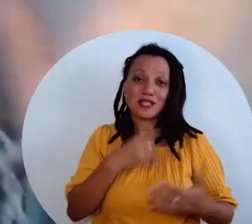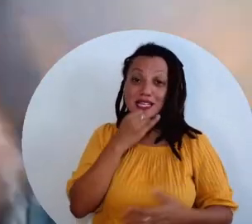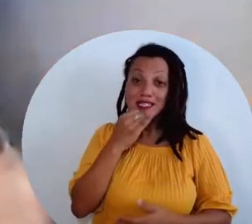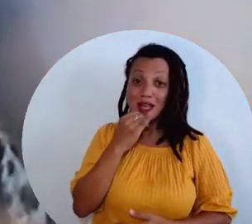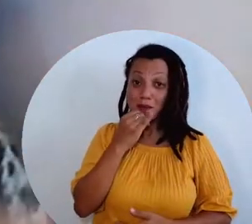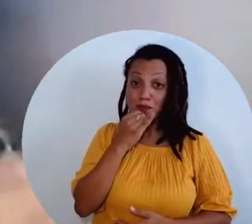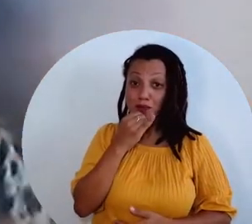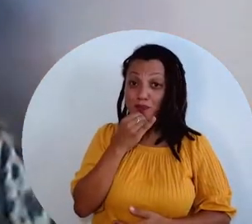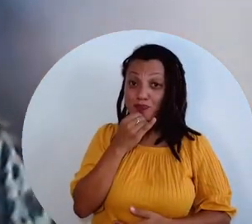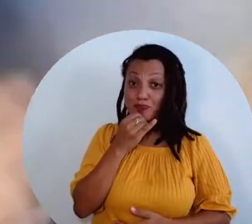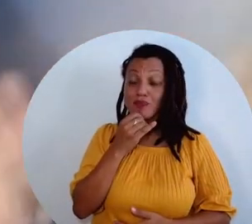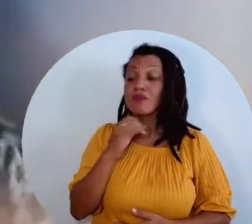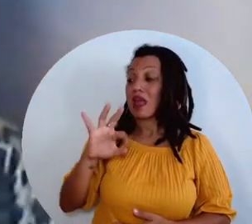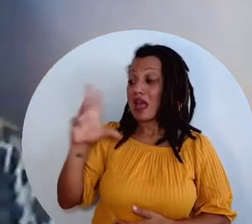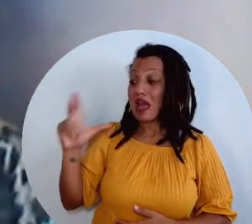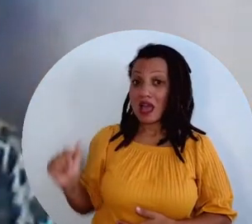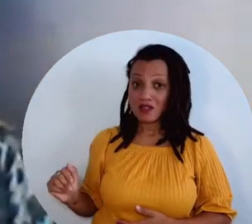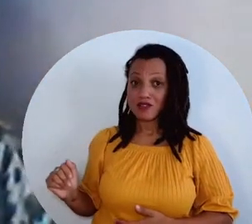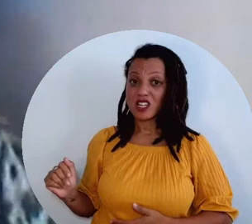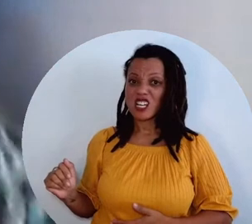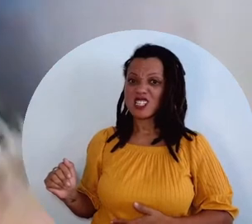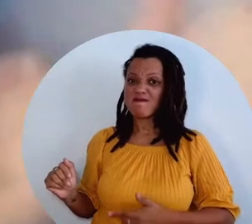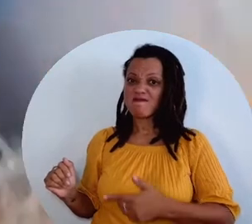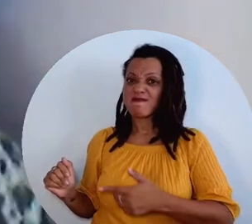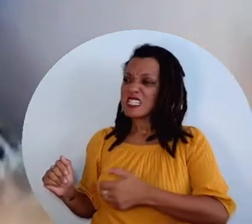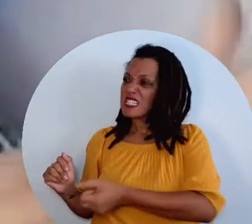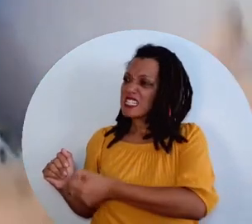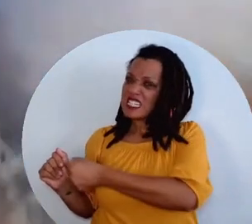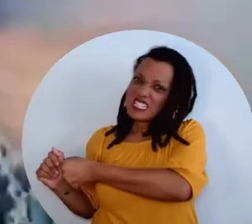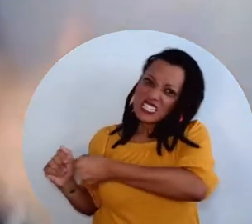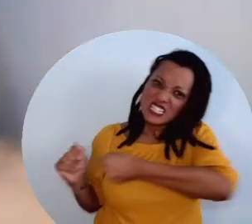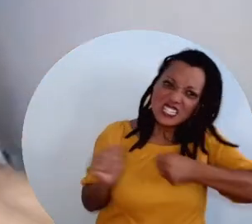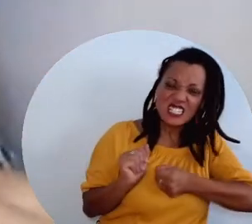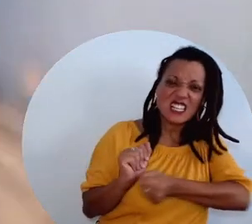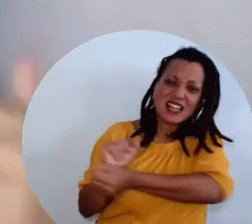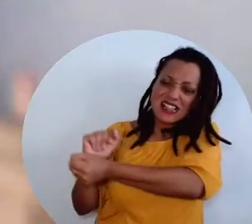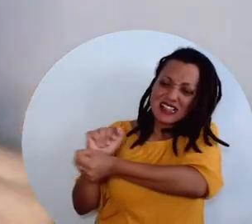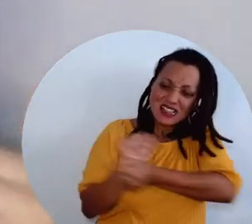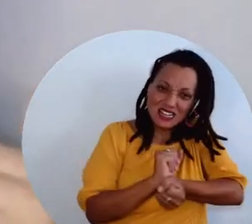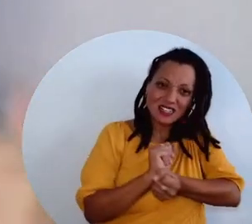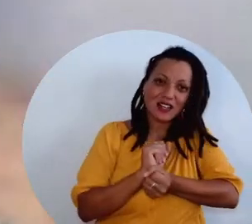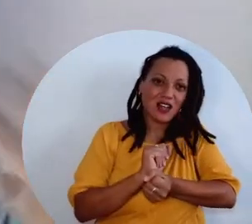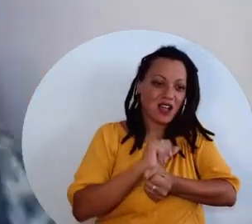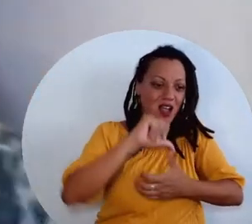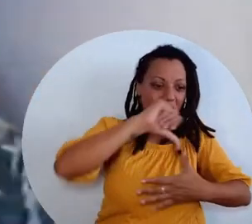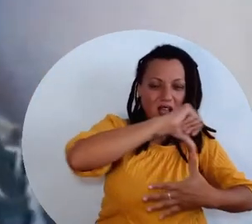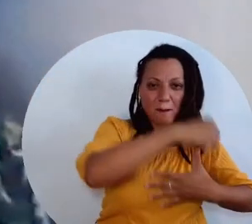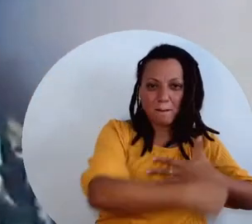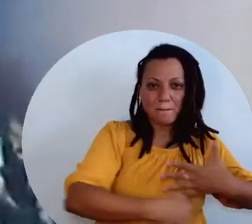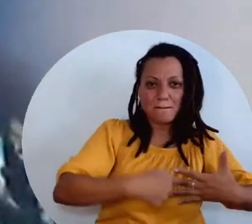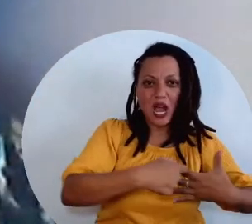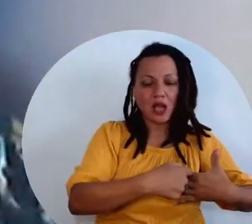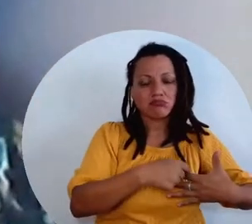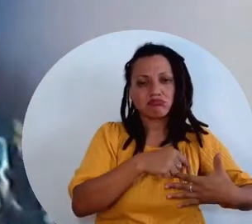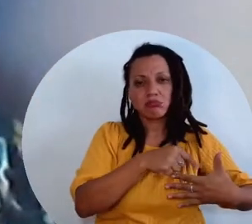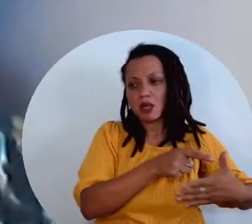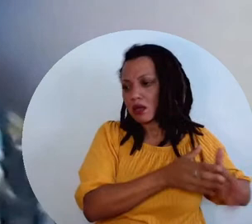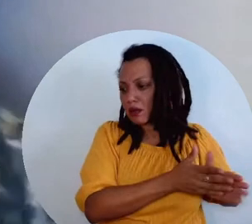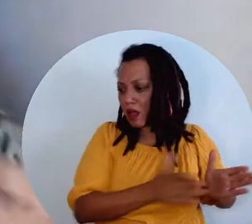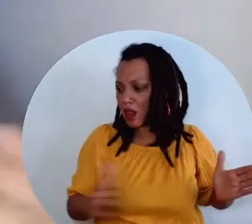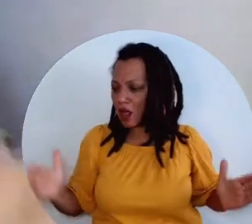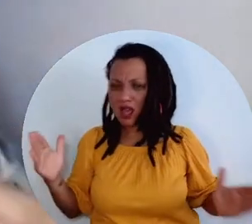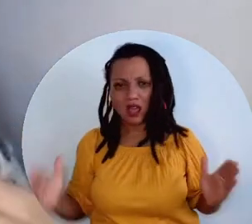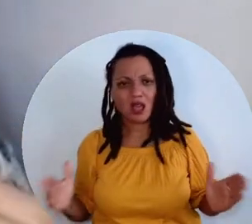ancestrais e o desembarque deles na América, por exemplo, inaugurou para nós, a diáspora, a Maafa